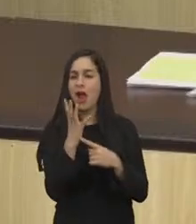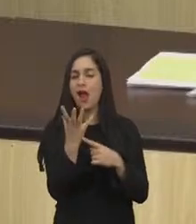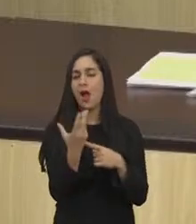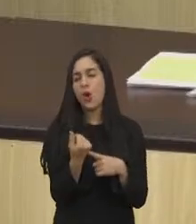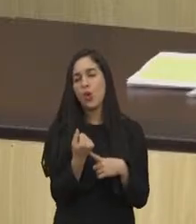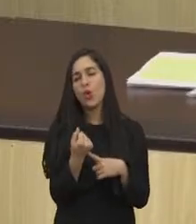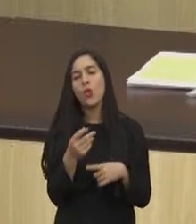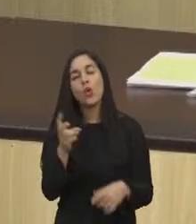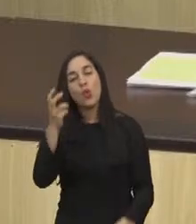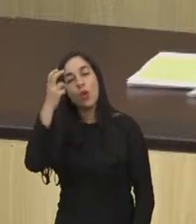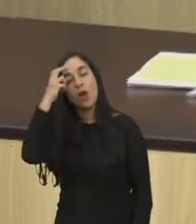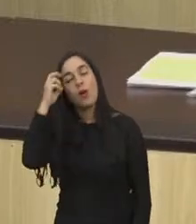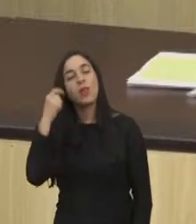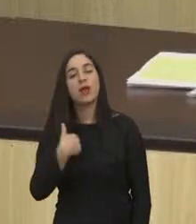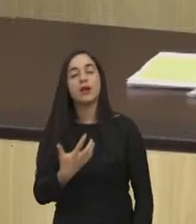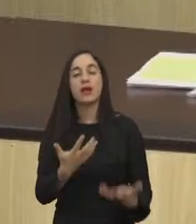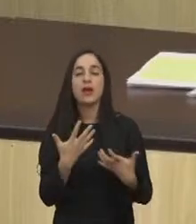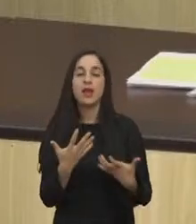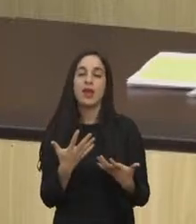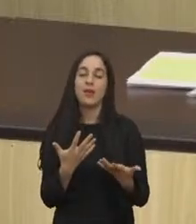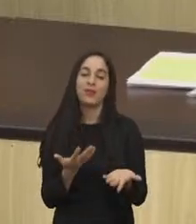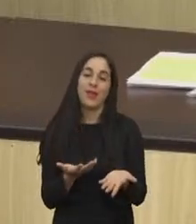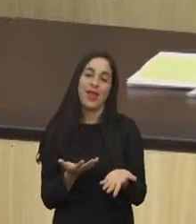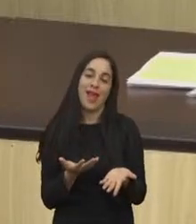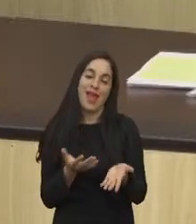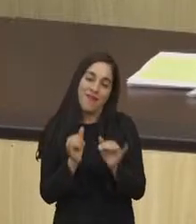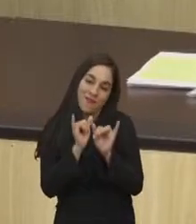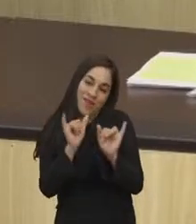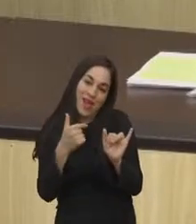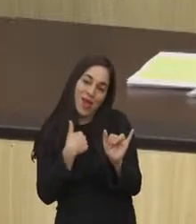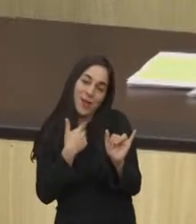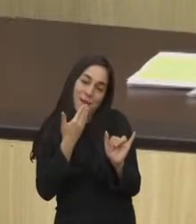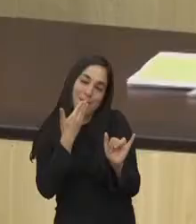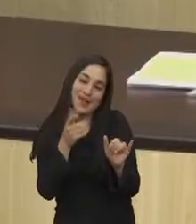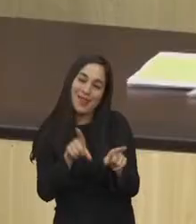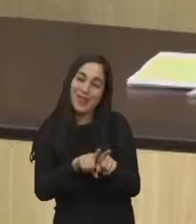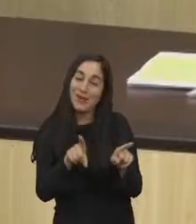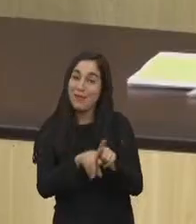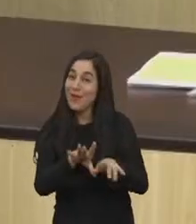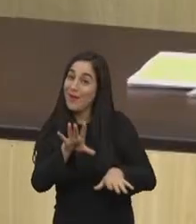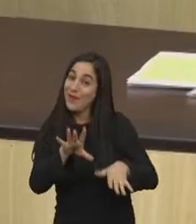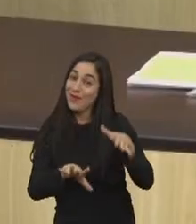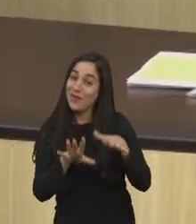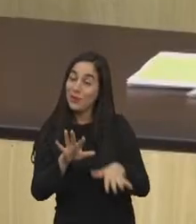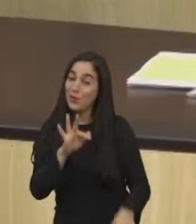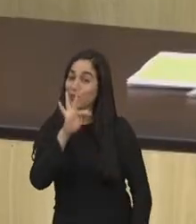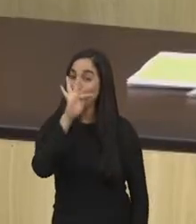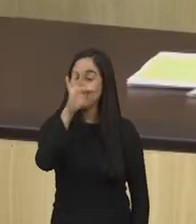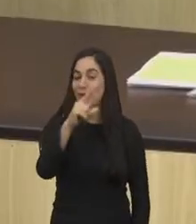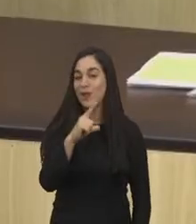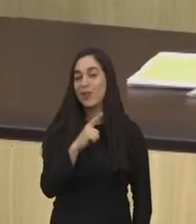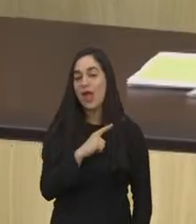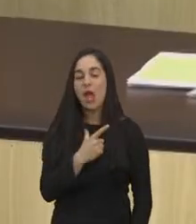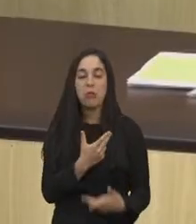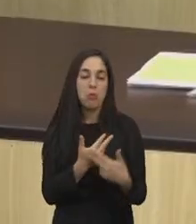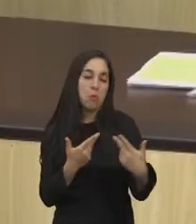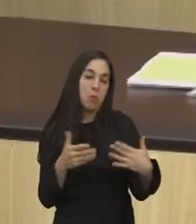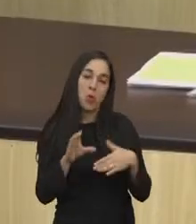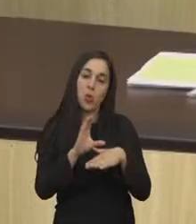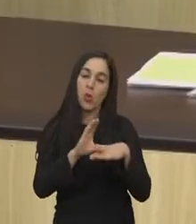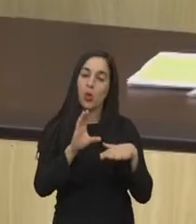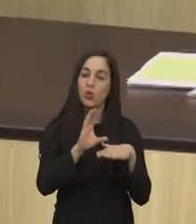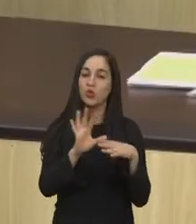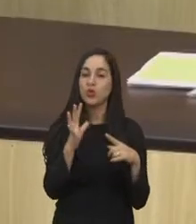cultural. Então, gostaria de registrar também um pedido aí que, num futuro, aí, vocês coloquem também algum curso na área cultural